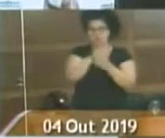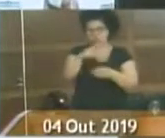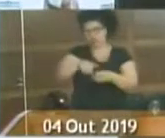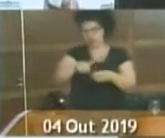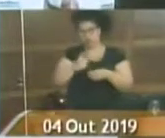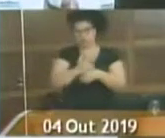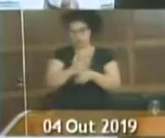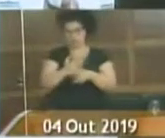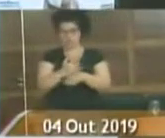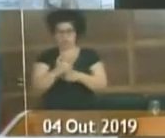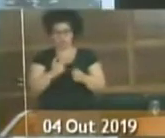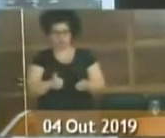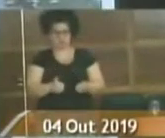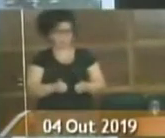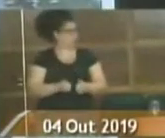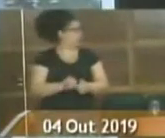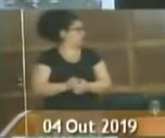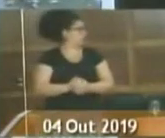bom?